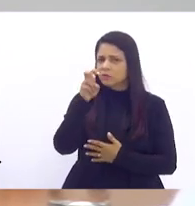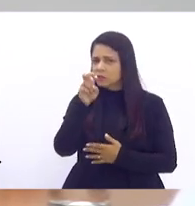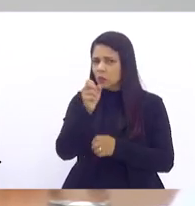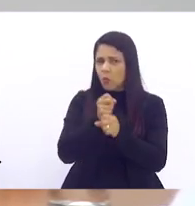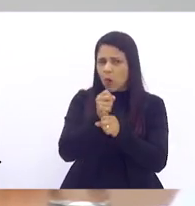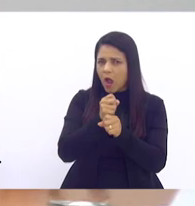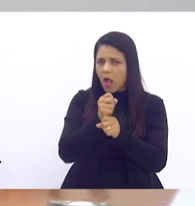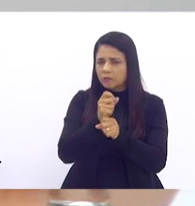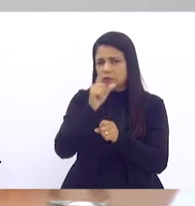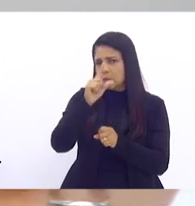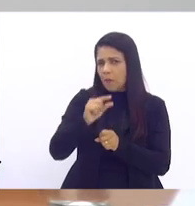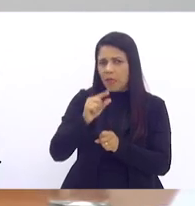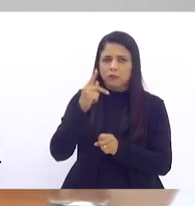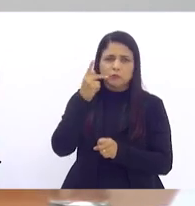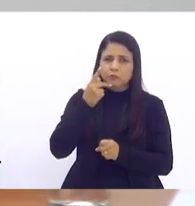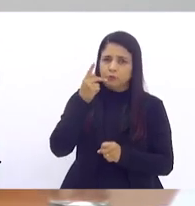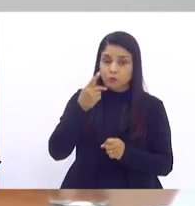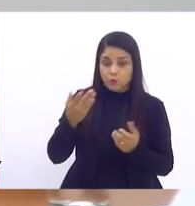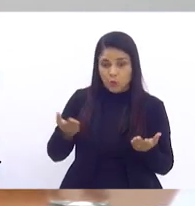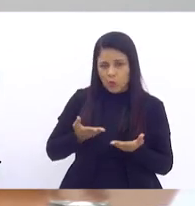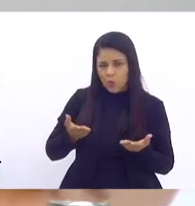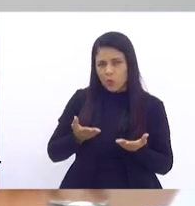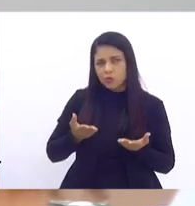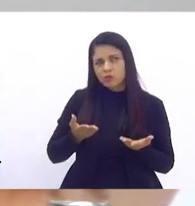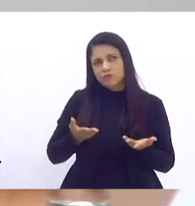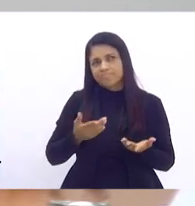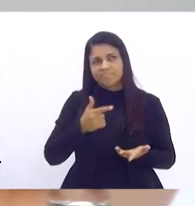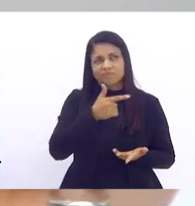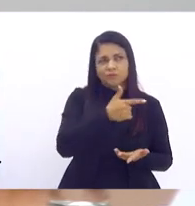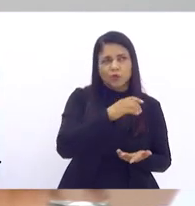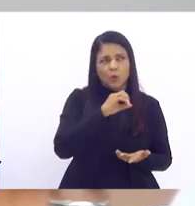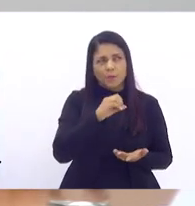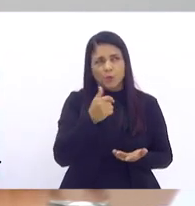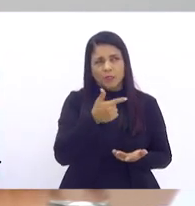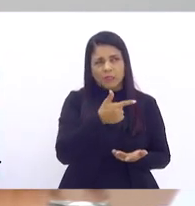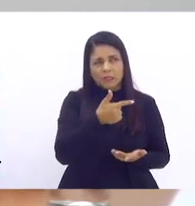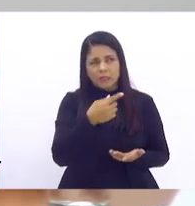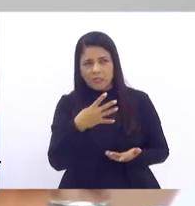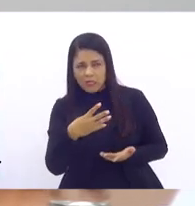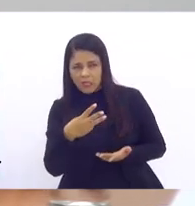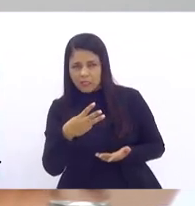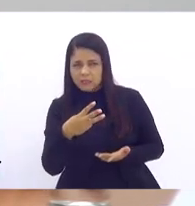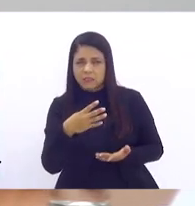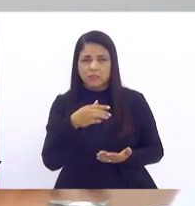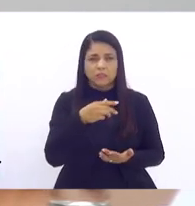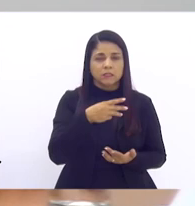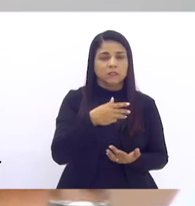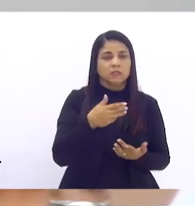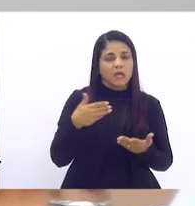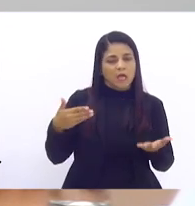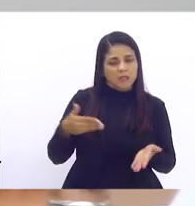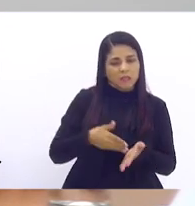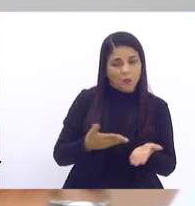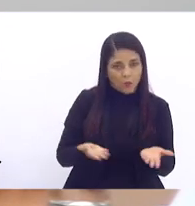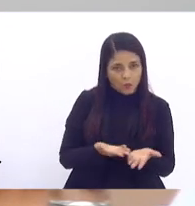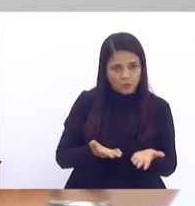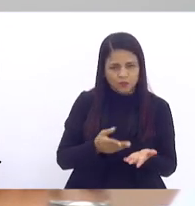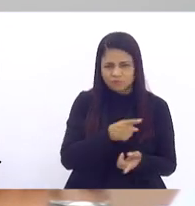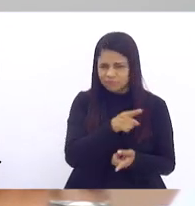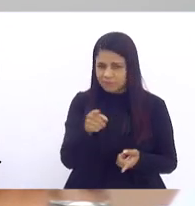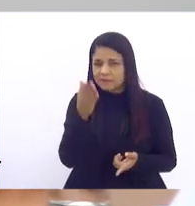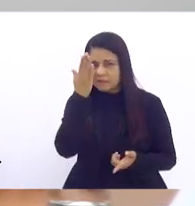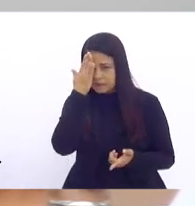talvez 2013 para cá todos um pouquinho mais velhos são todos um pouco mais velhos aqui mesmo sabendo que eu tô falando